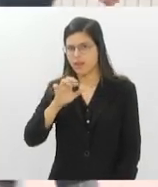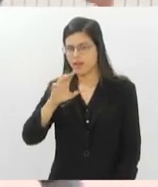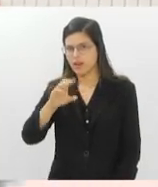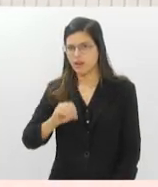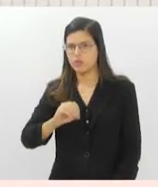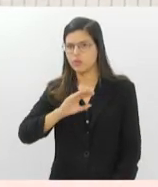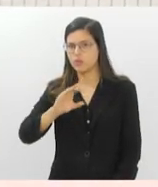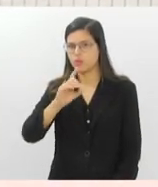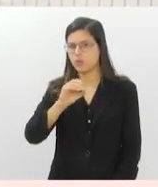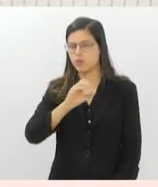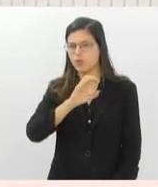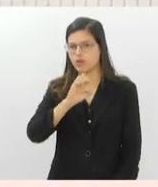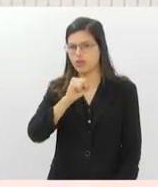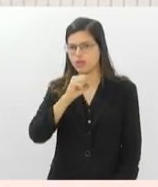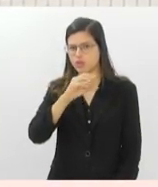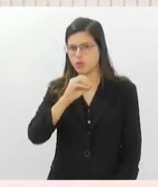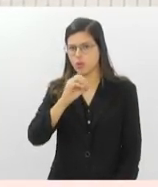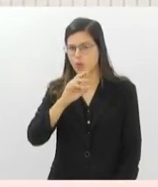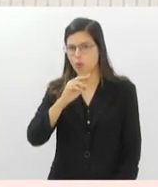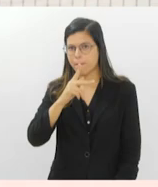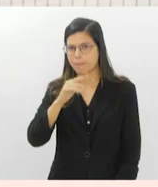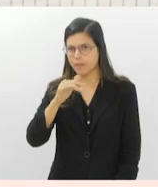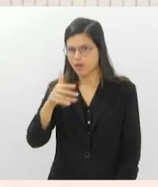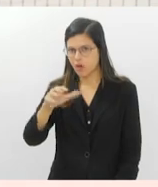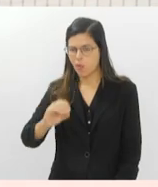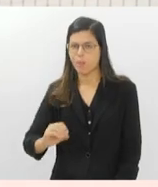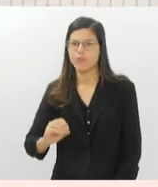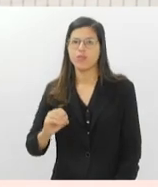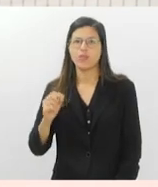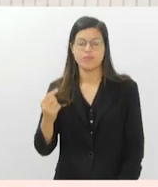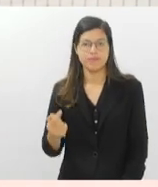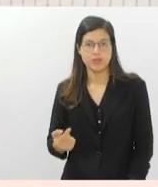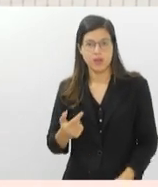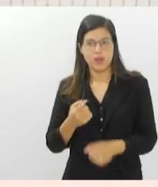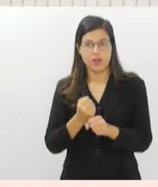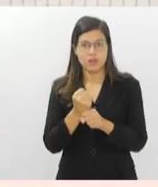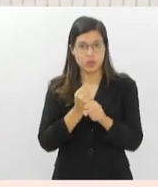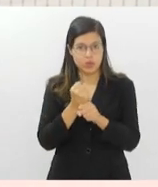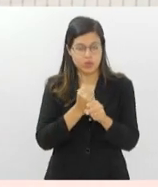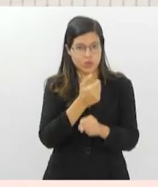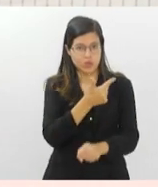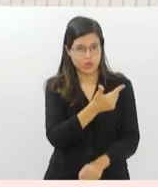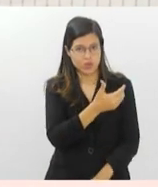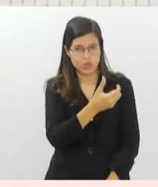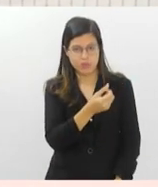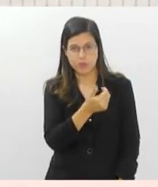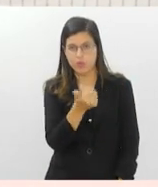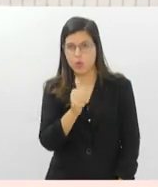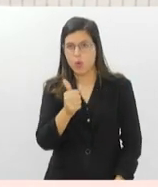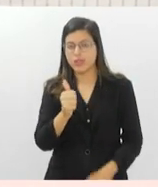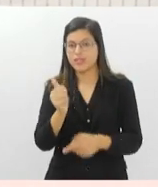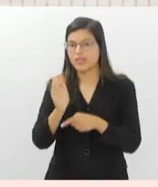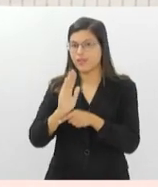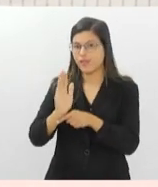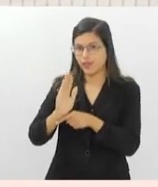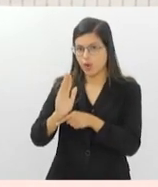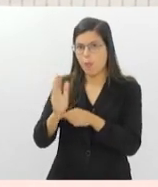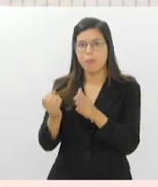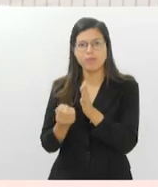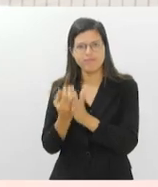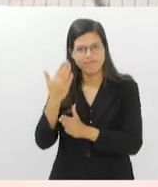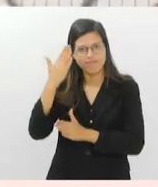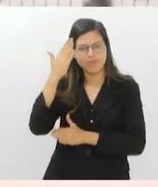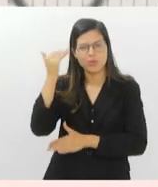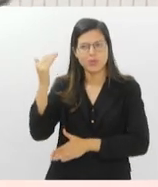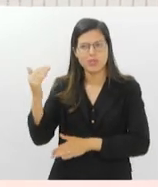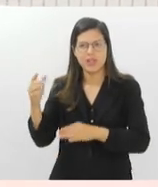de cópias, foi em 2005, vai fazer 20 anos já. Aí em 2011 teve o filme, que também assim, foi um